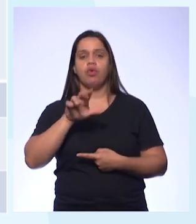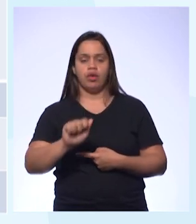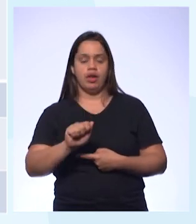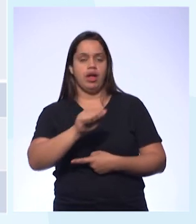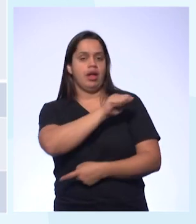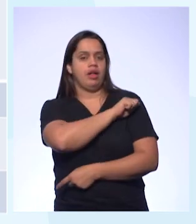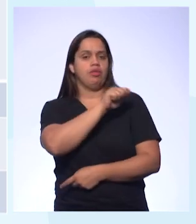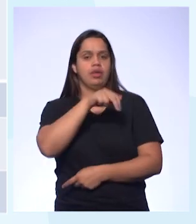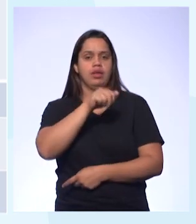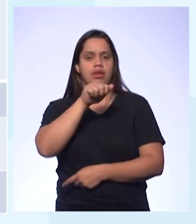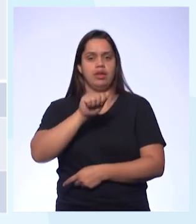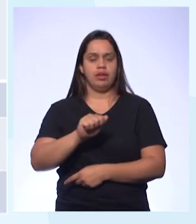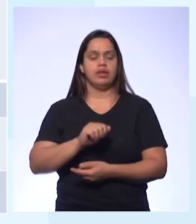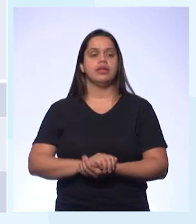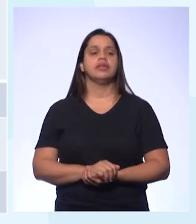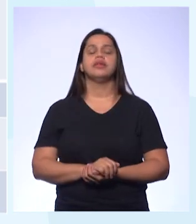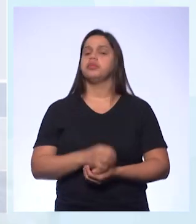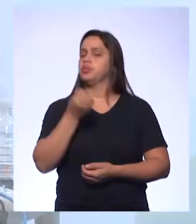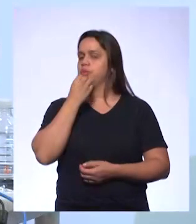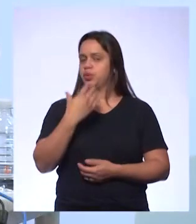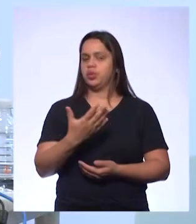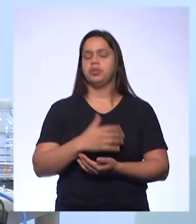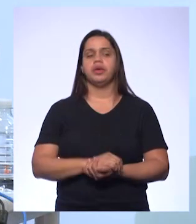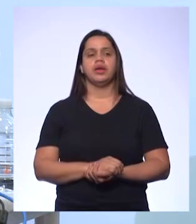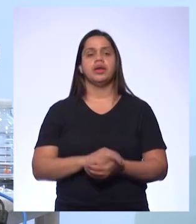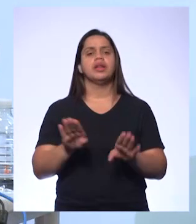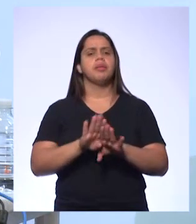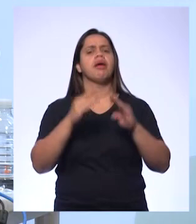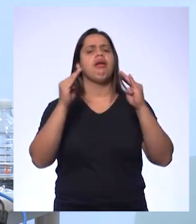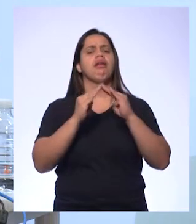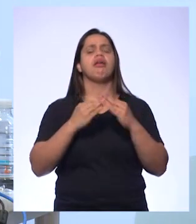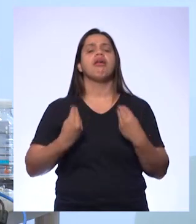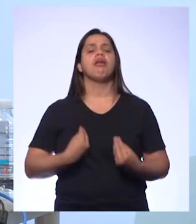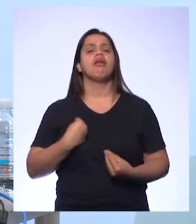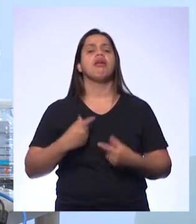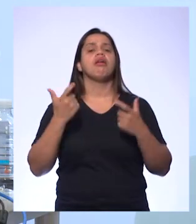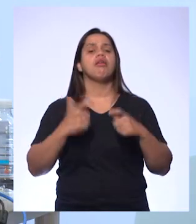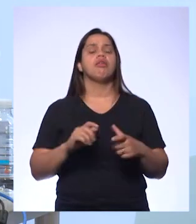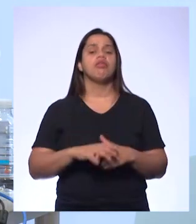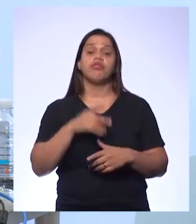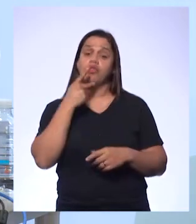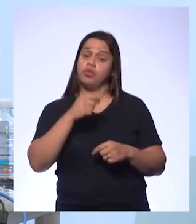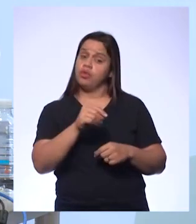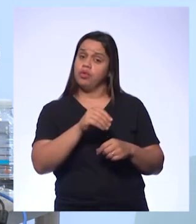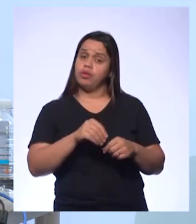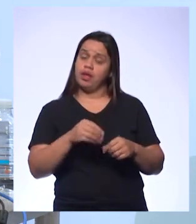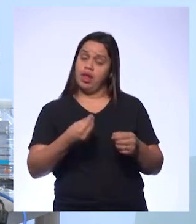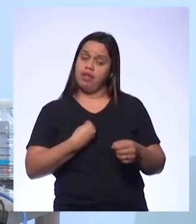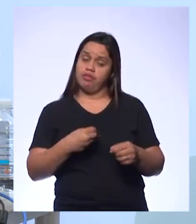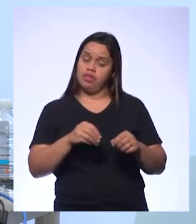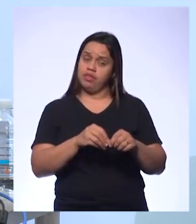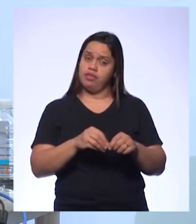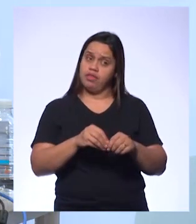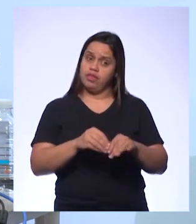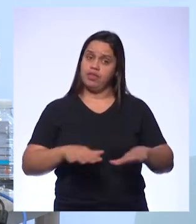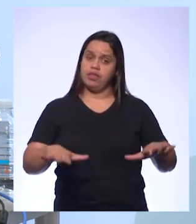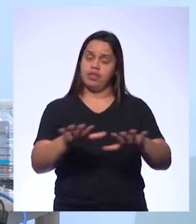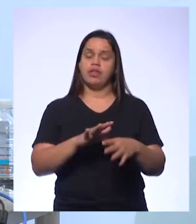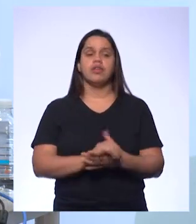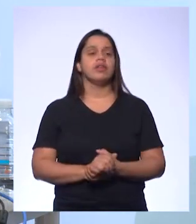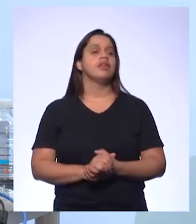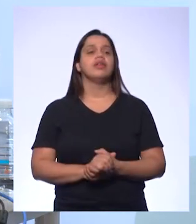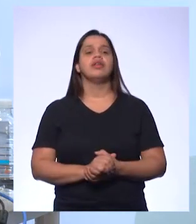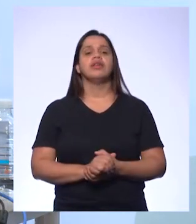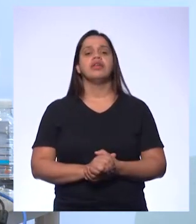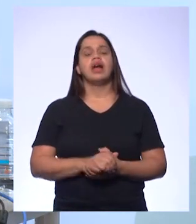Que legal. Muito bem. É. E o habitat dela? Alguém falou que ela é terrestre, né? Fernanda pesquisou. A alimentação